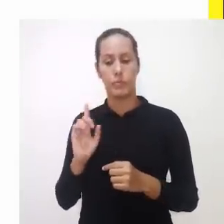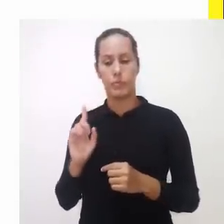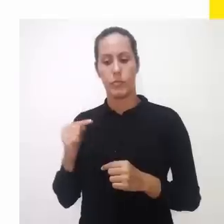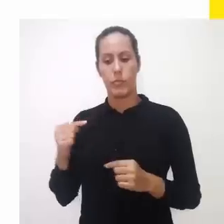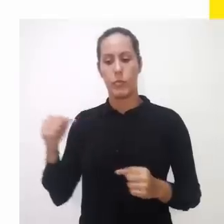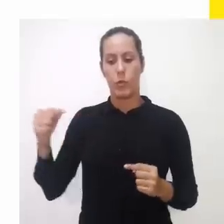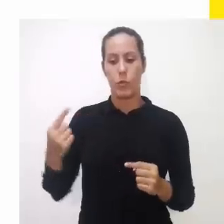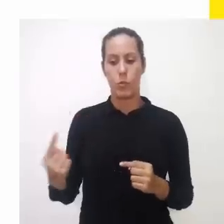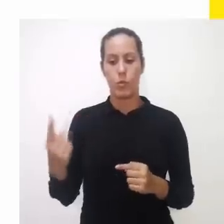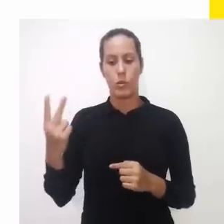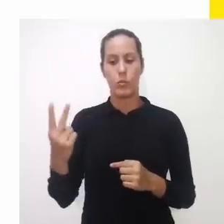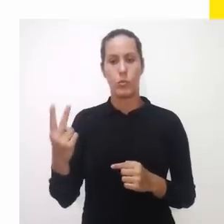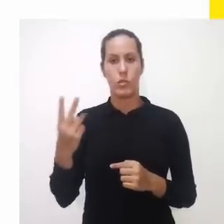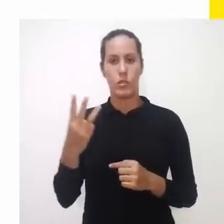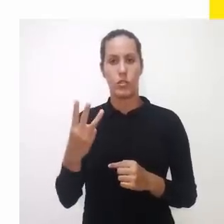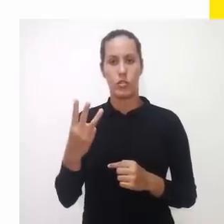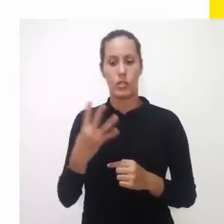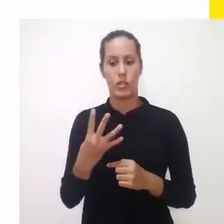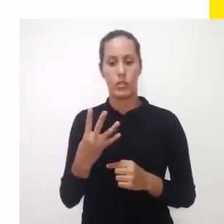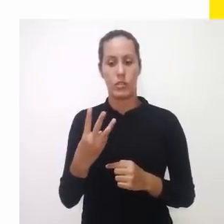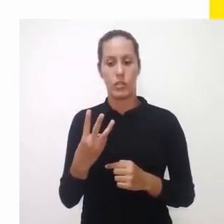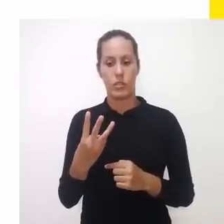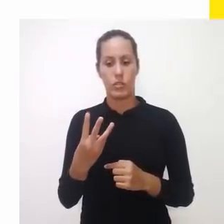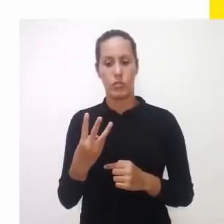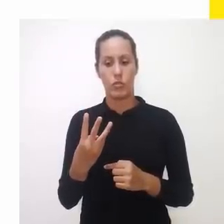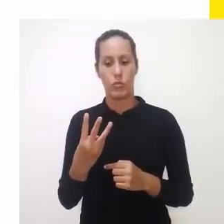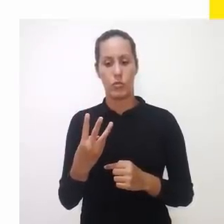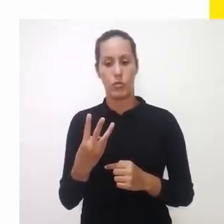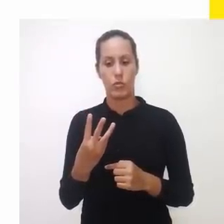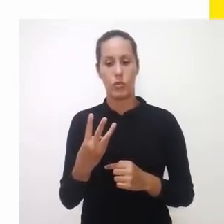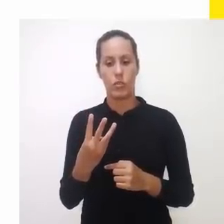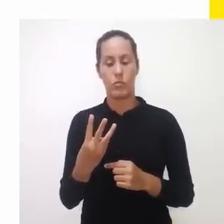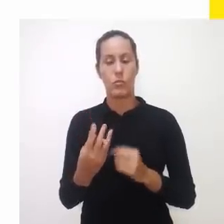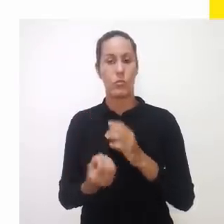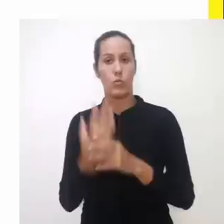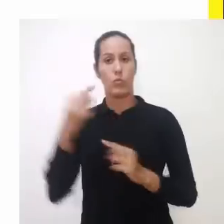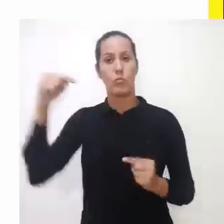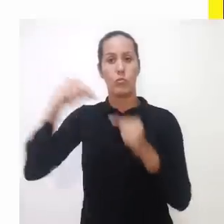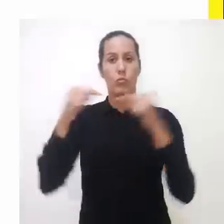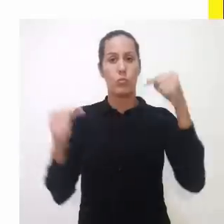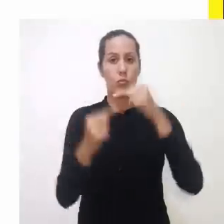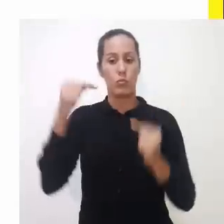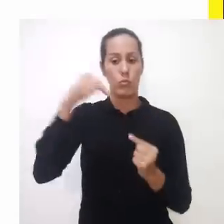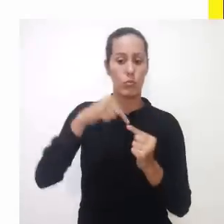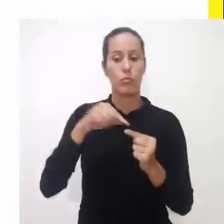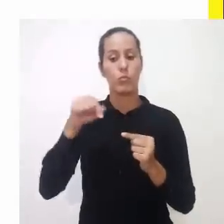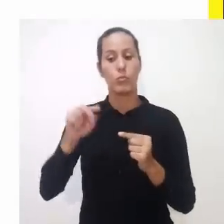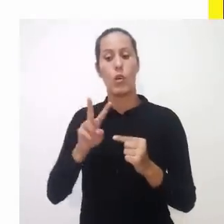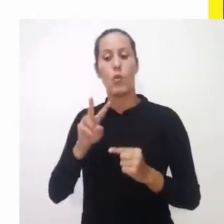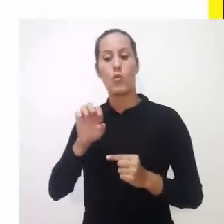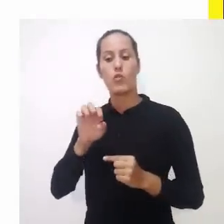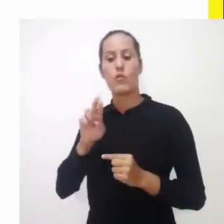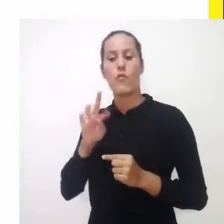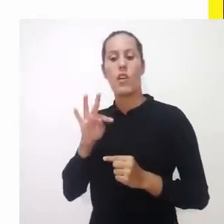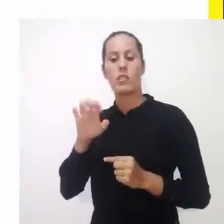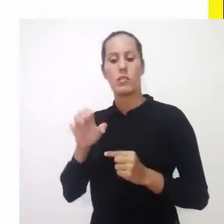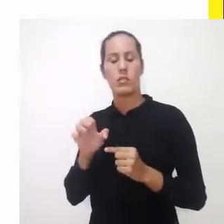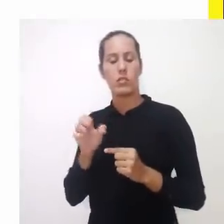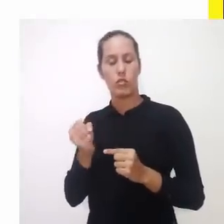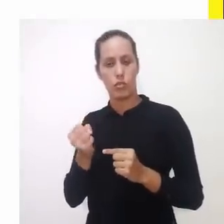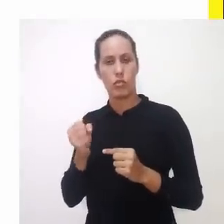diagonais. 1, 2, 3. Eu liguei um vértice a outro, formando as diagonais. Os vértices que estão do